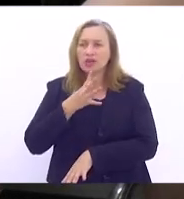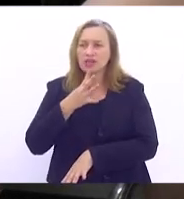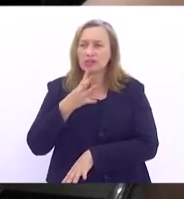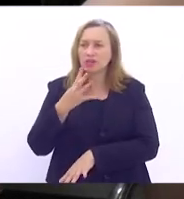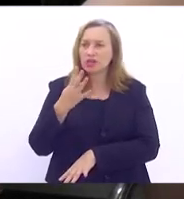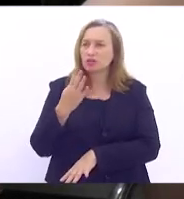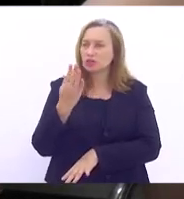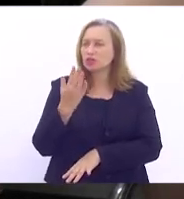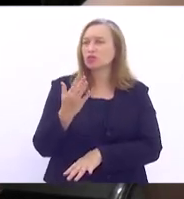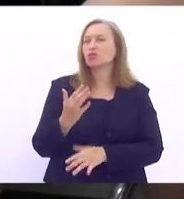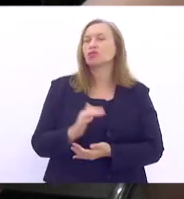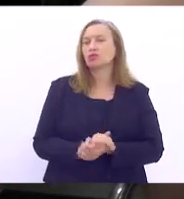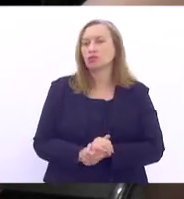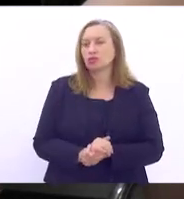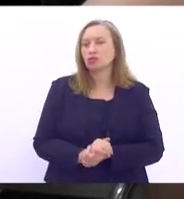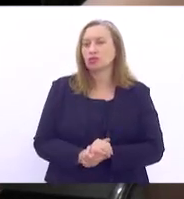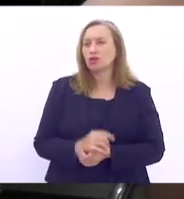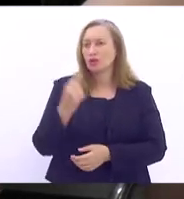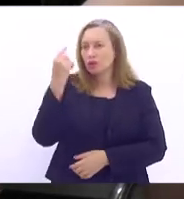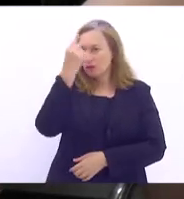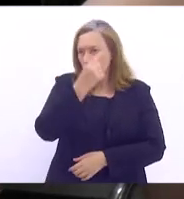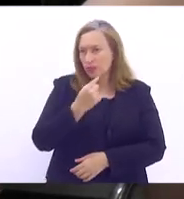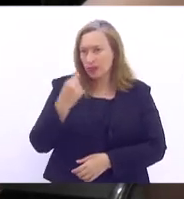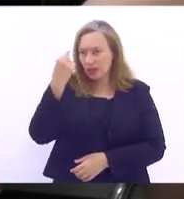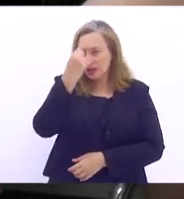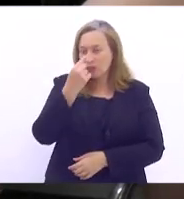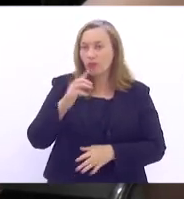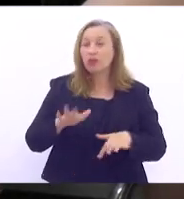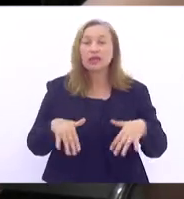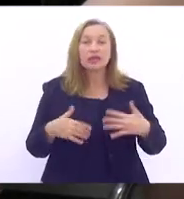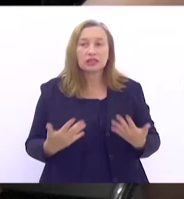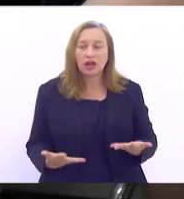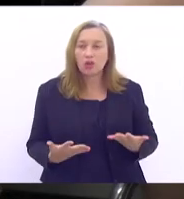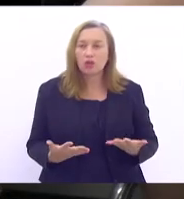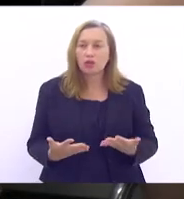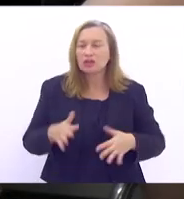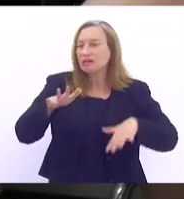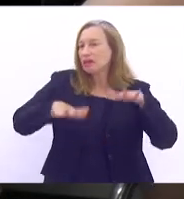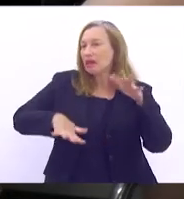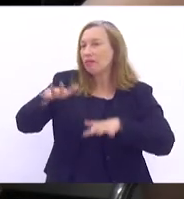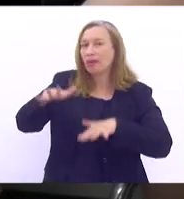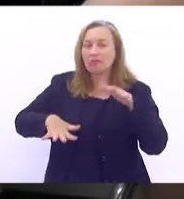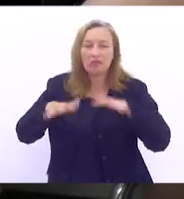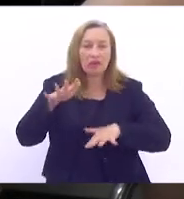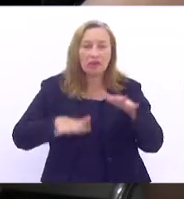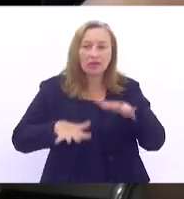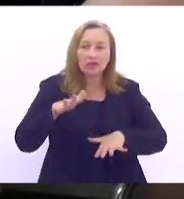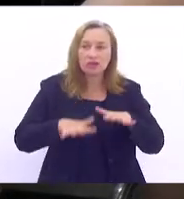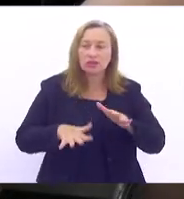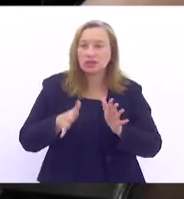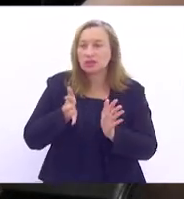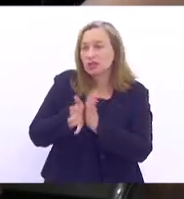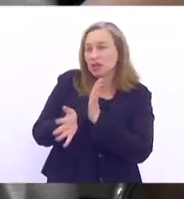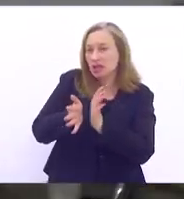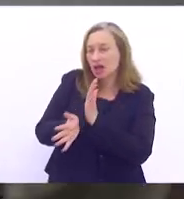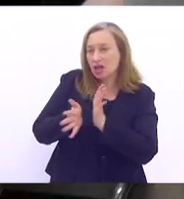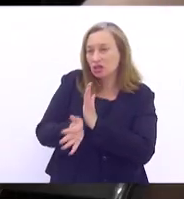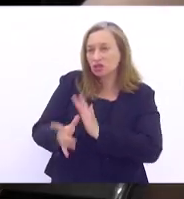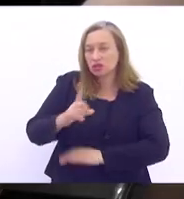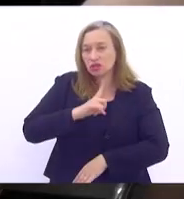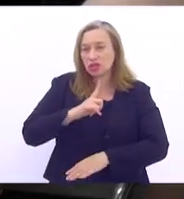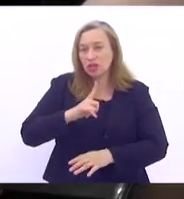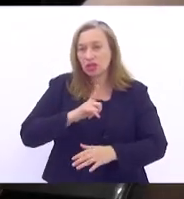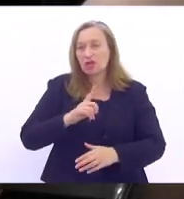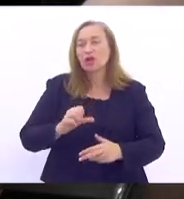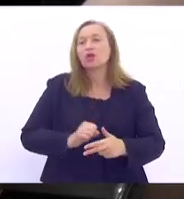ter que ter esse equipamento instalado. Então, independente se ocasionar custo para o poder público, vai ter